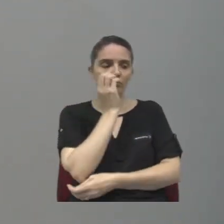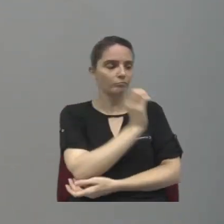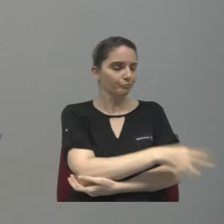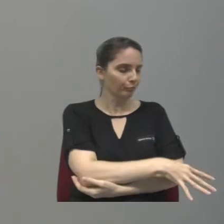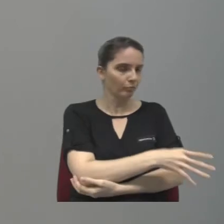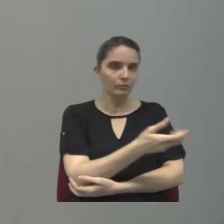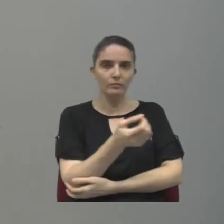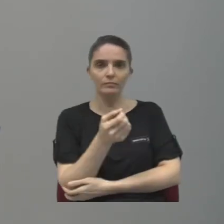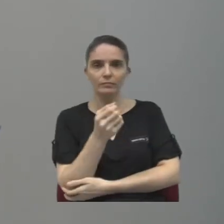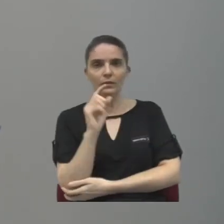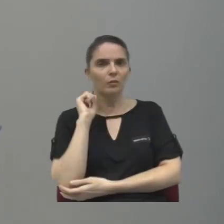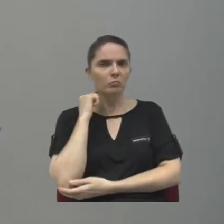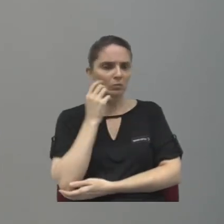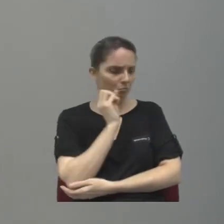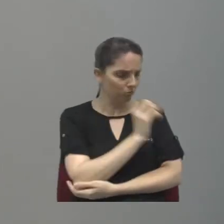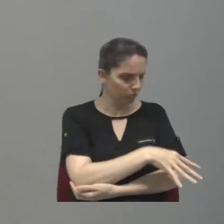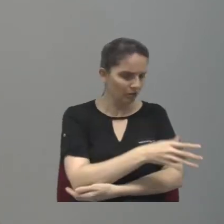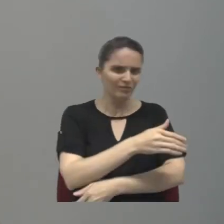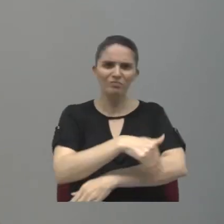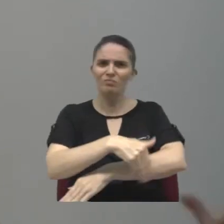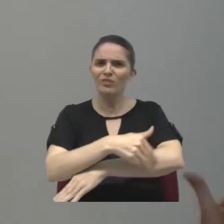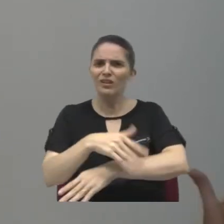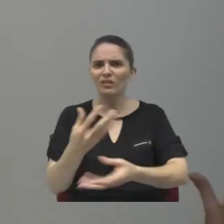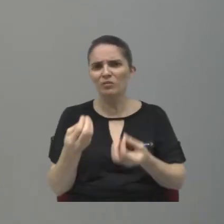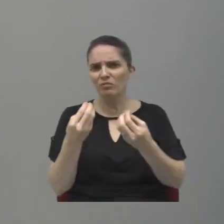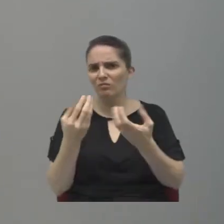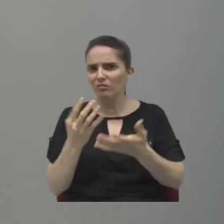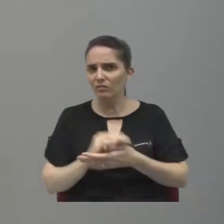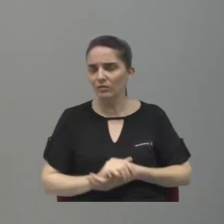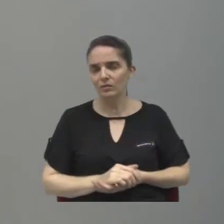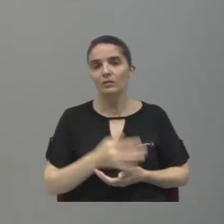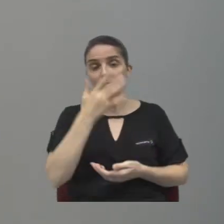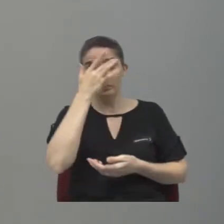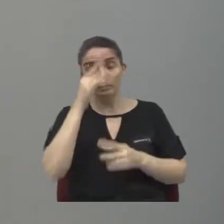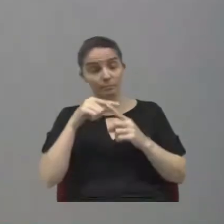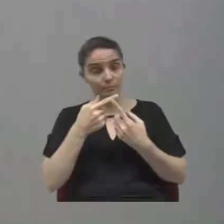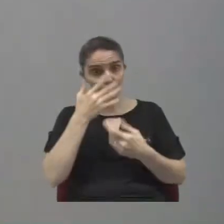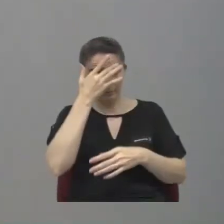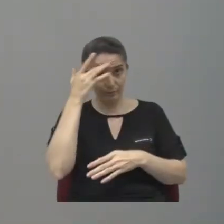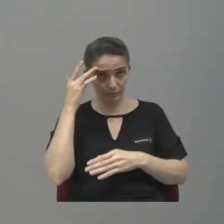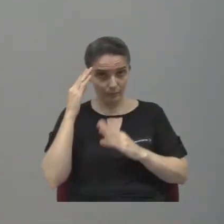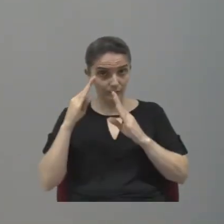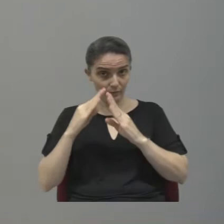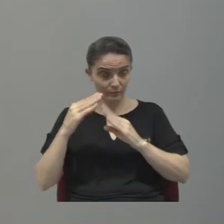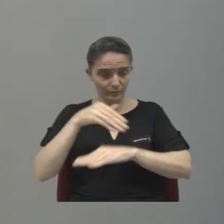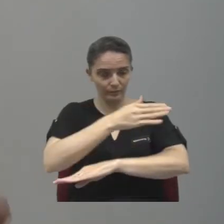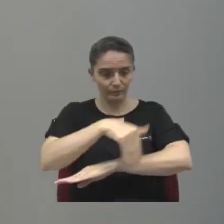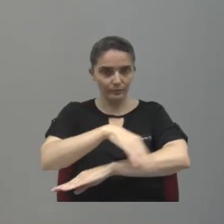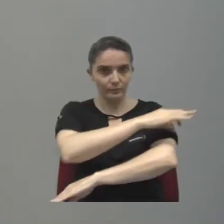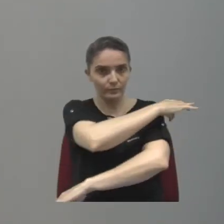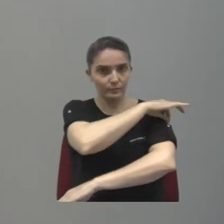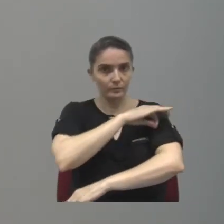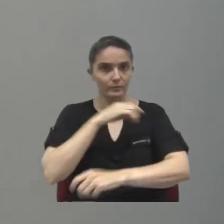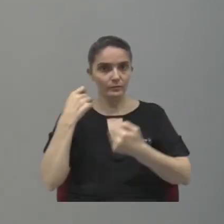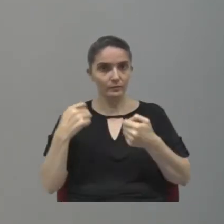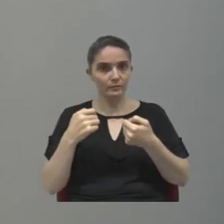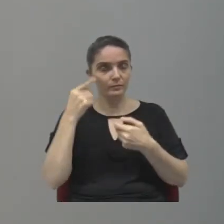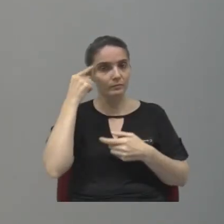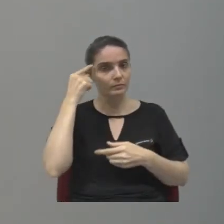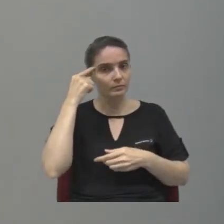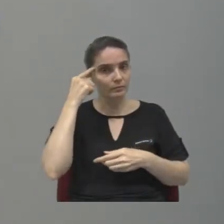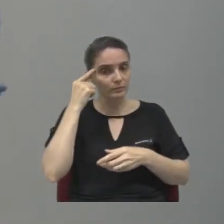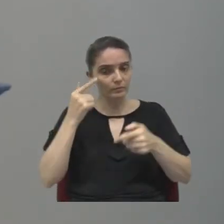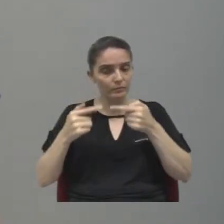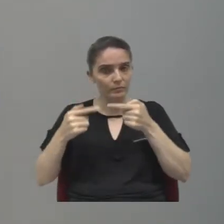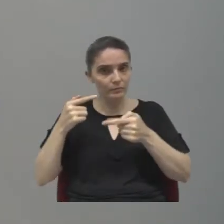aos andarilhos ou às pessoas que moram na rua, Isso cabe ao prefeito desenvolver política pública através